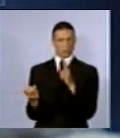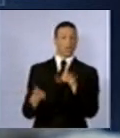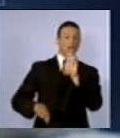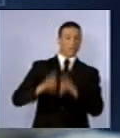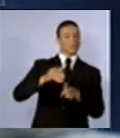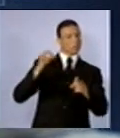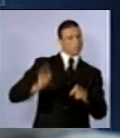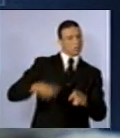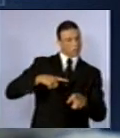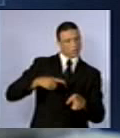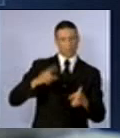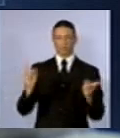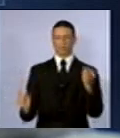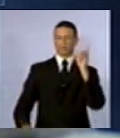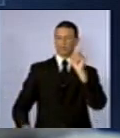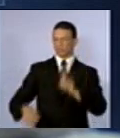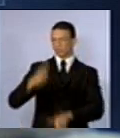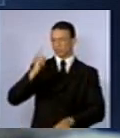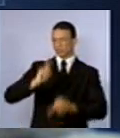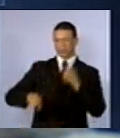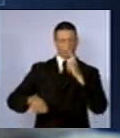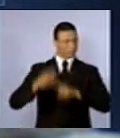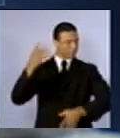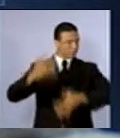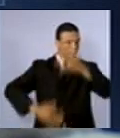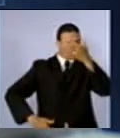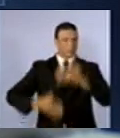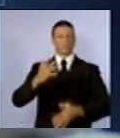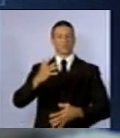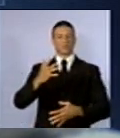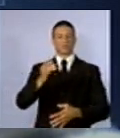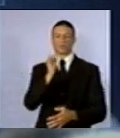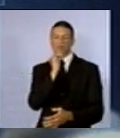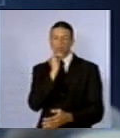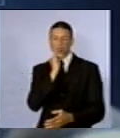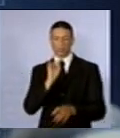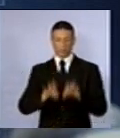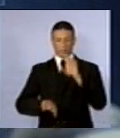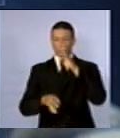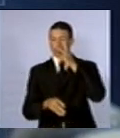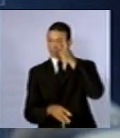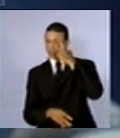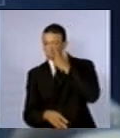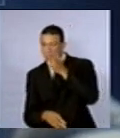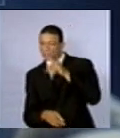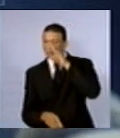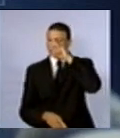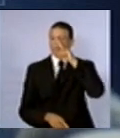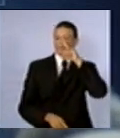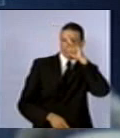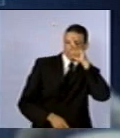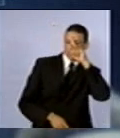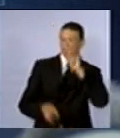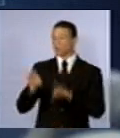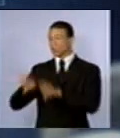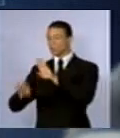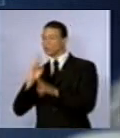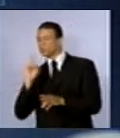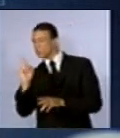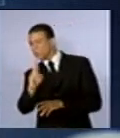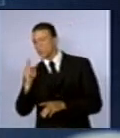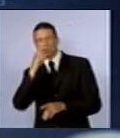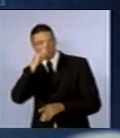E esta visão, né, tanto da percepção de risco como da impossibilidade da